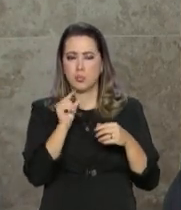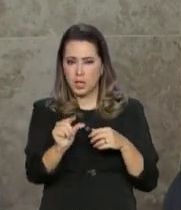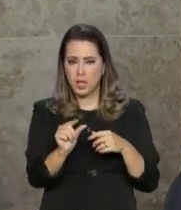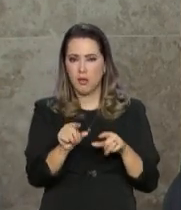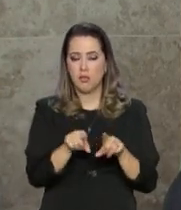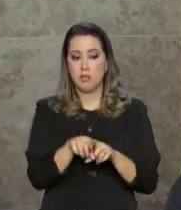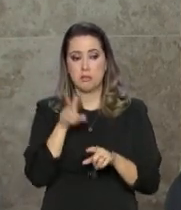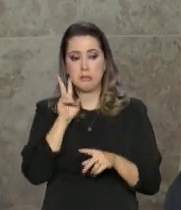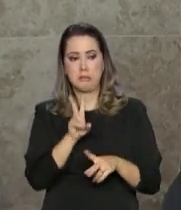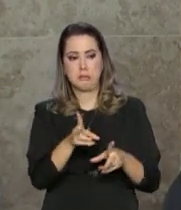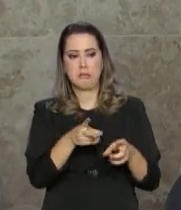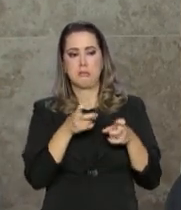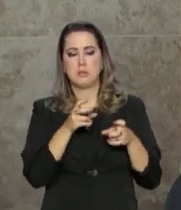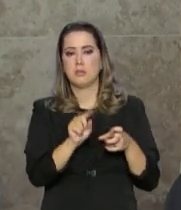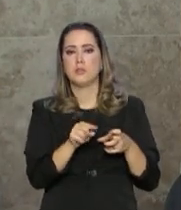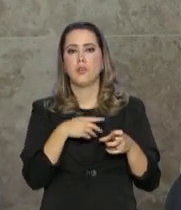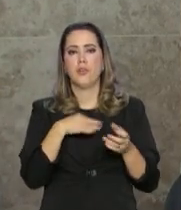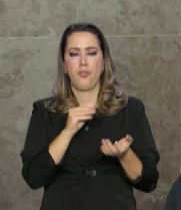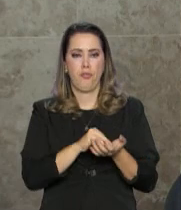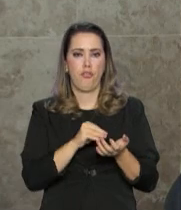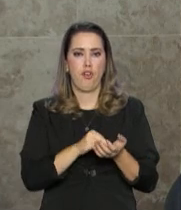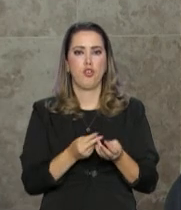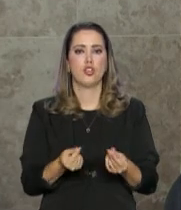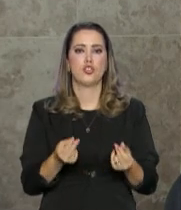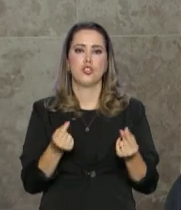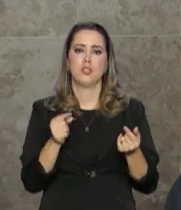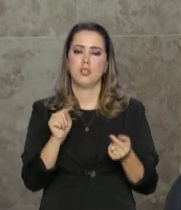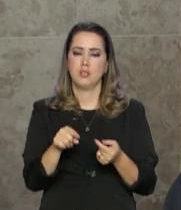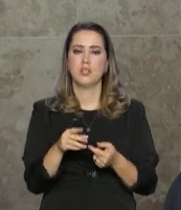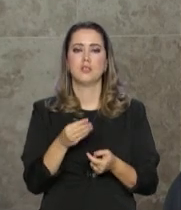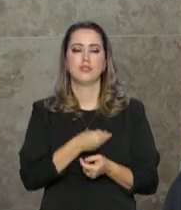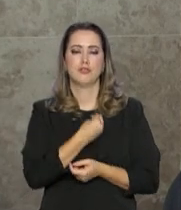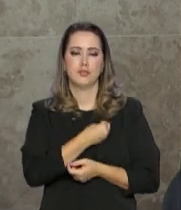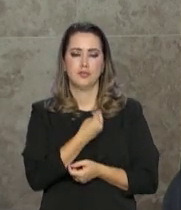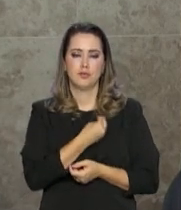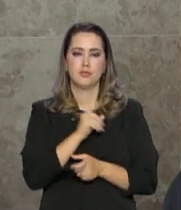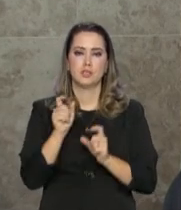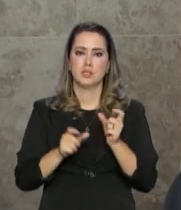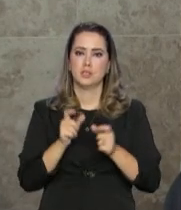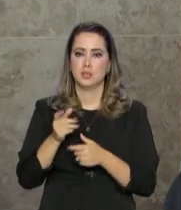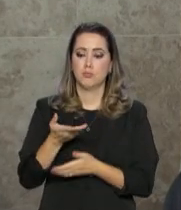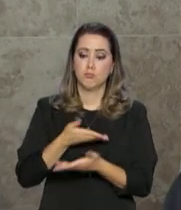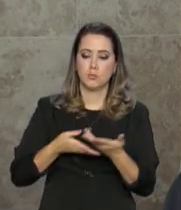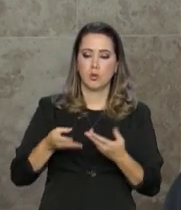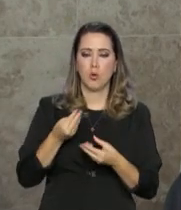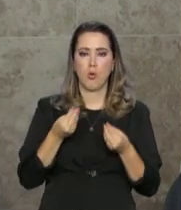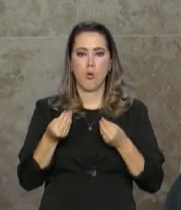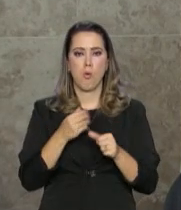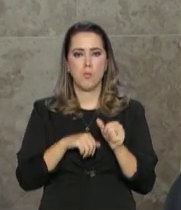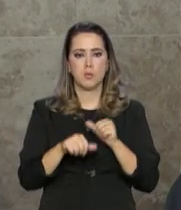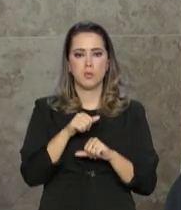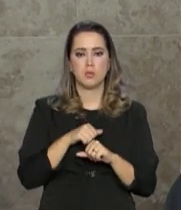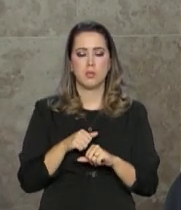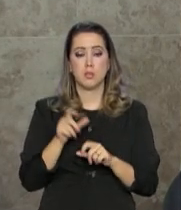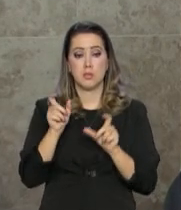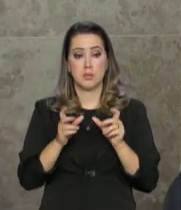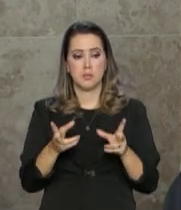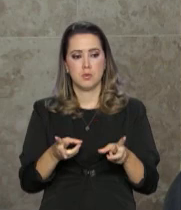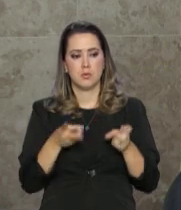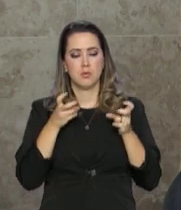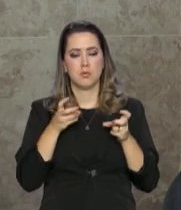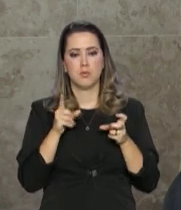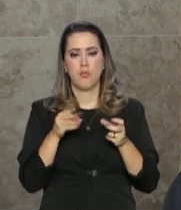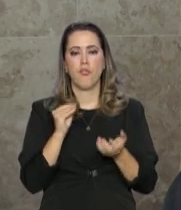o falta essa falta de moeda afeta a vida das pessoas é o comércio em geral as pessoas sempre me senti muito